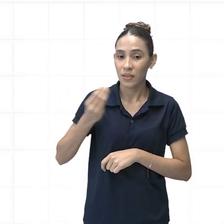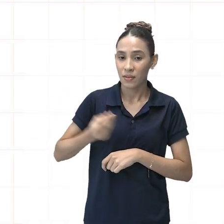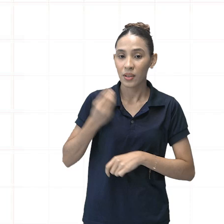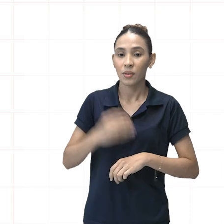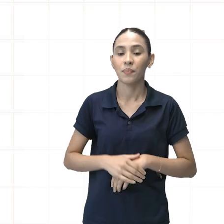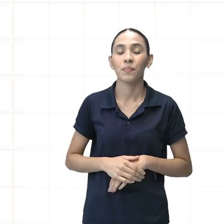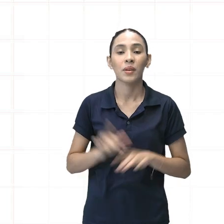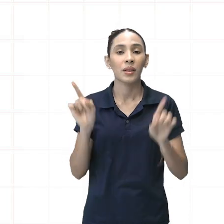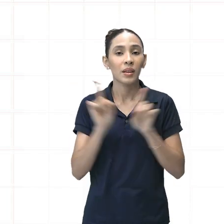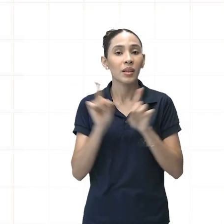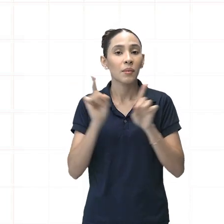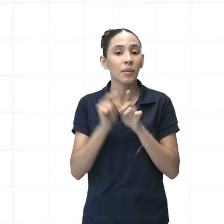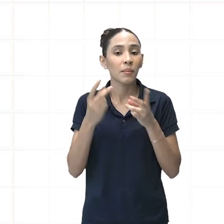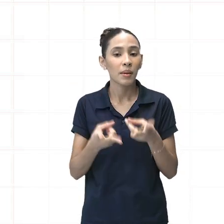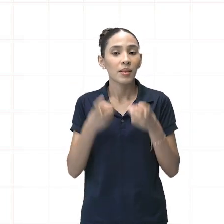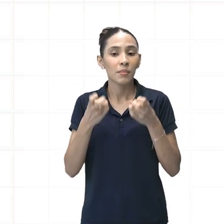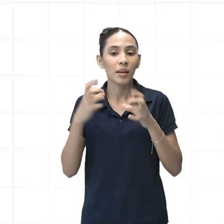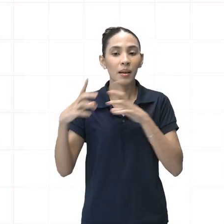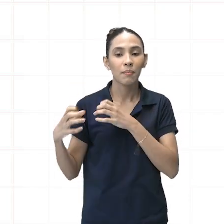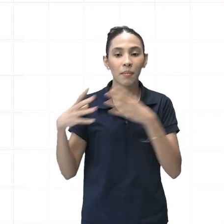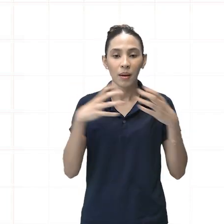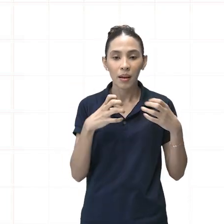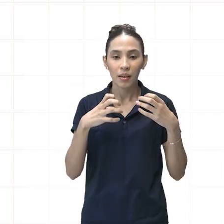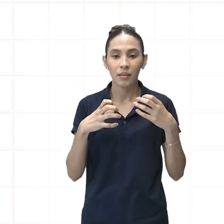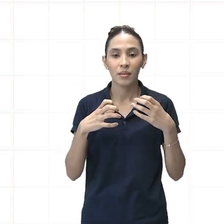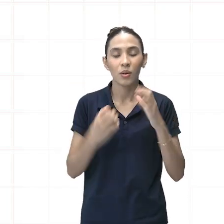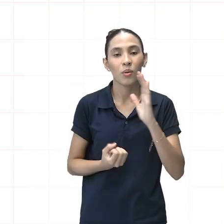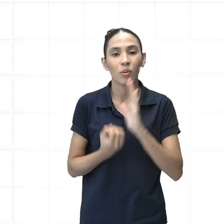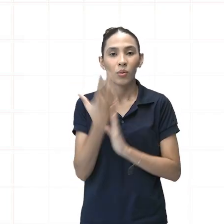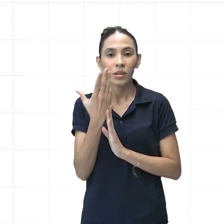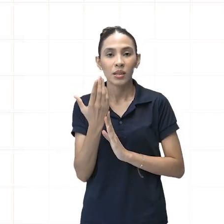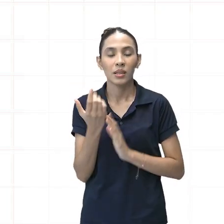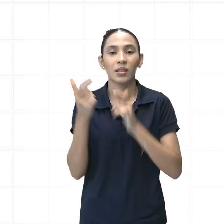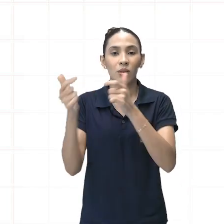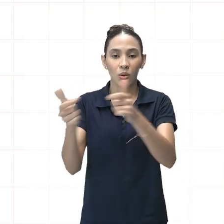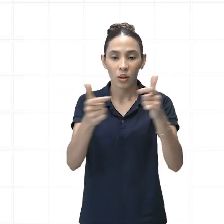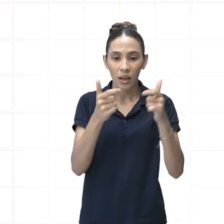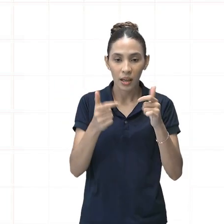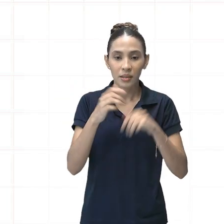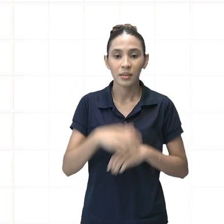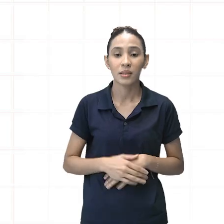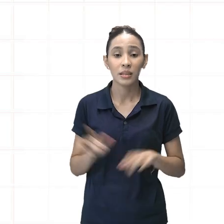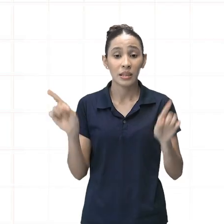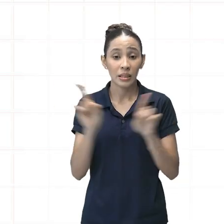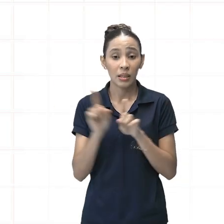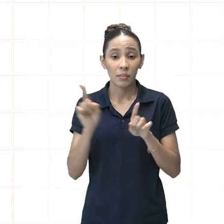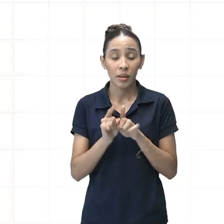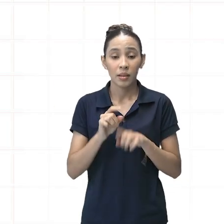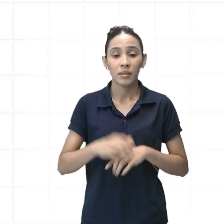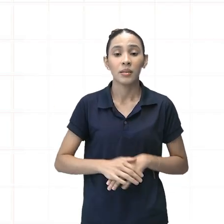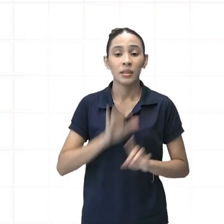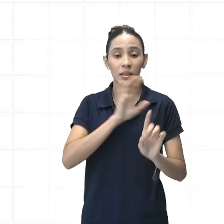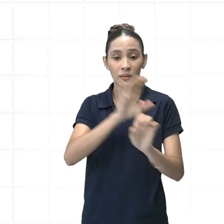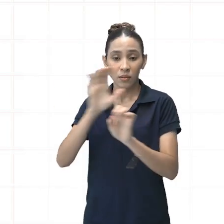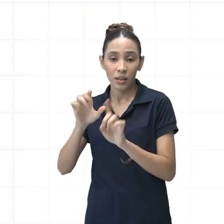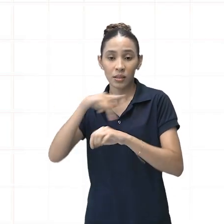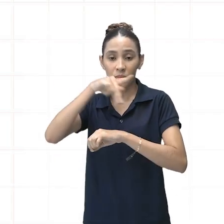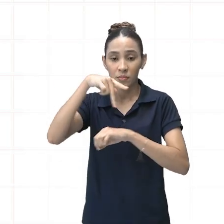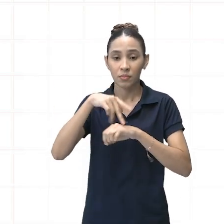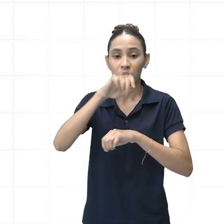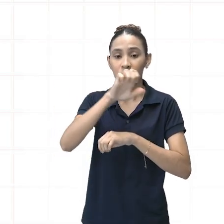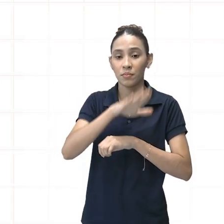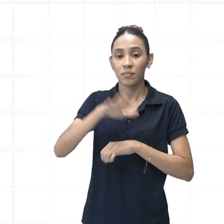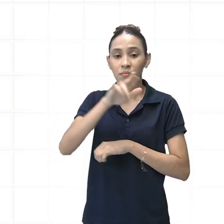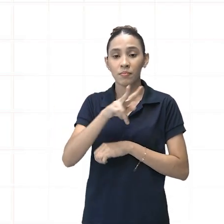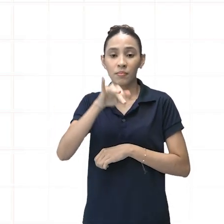região. Vamos observar também conflitos locais para estabelecer territórios e também as potências europeias que